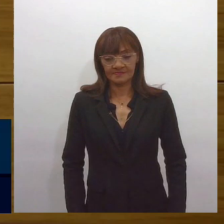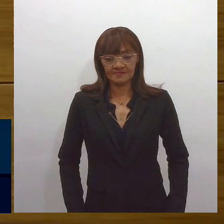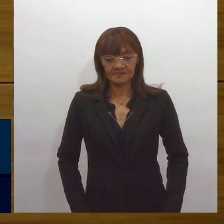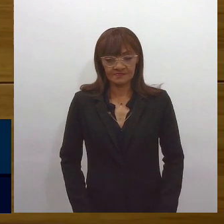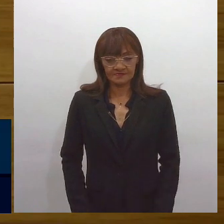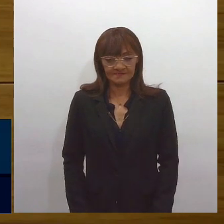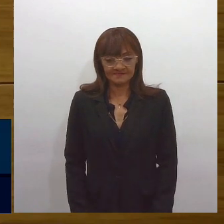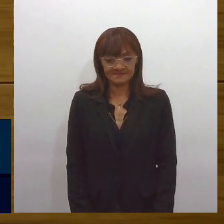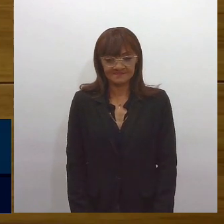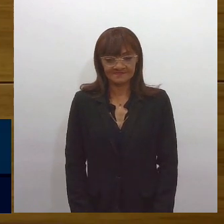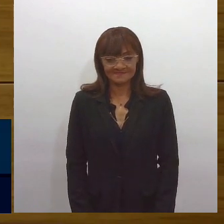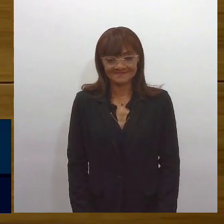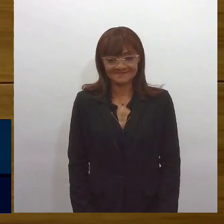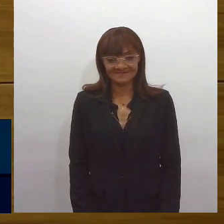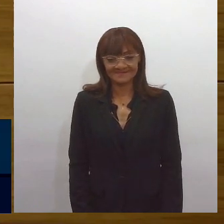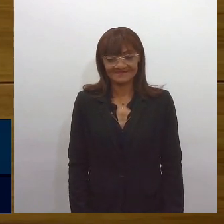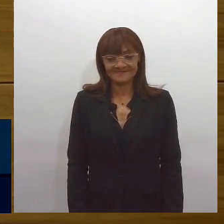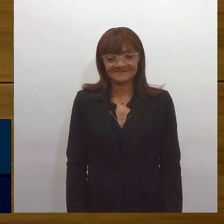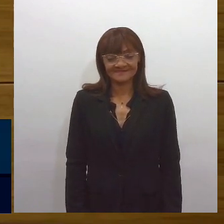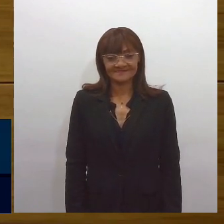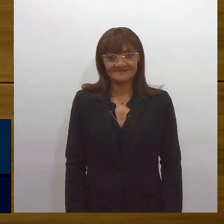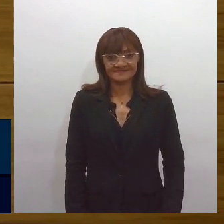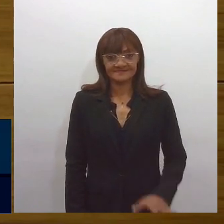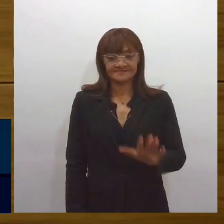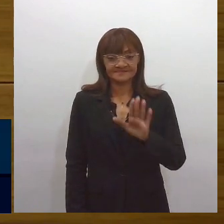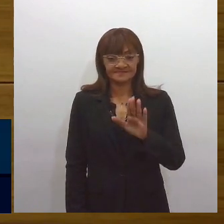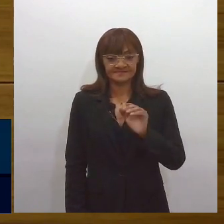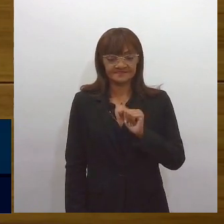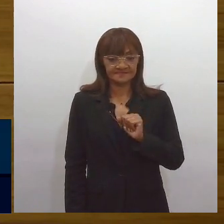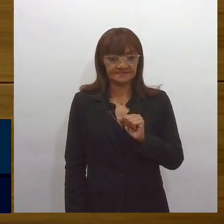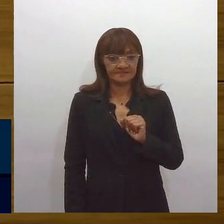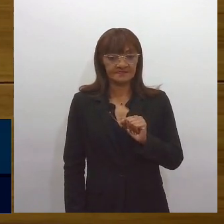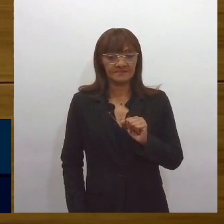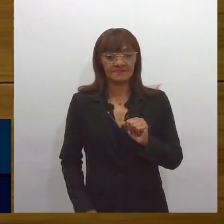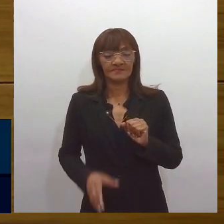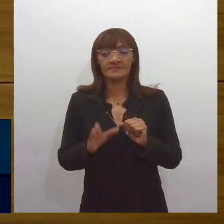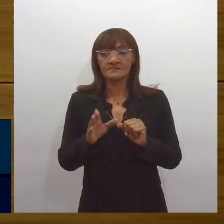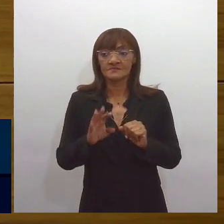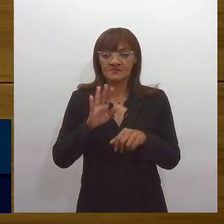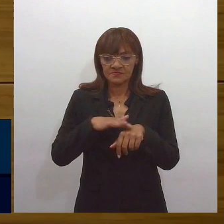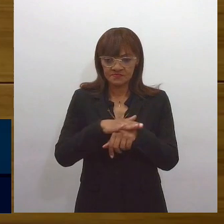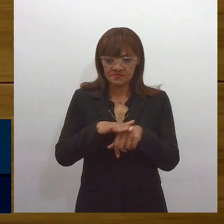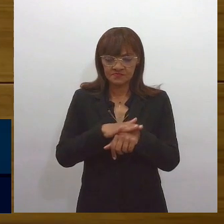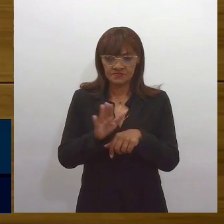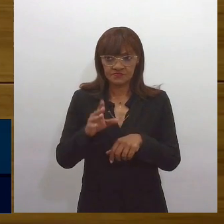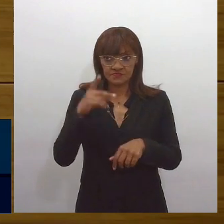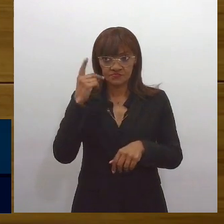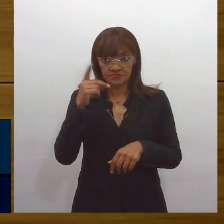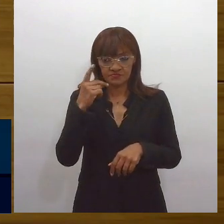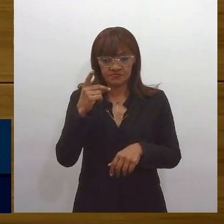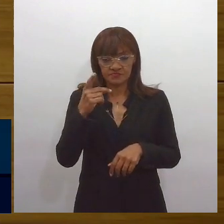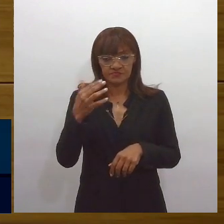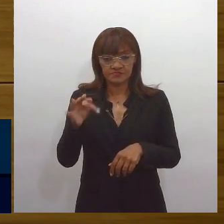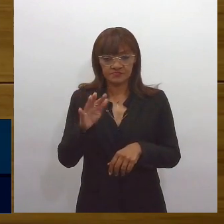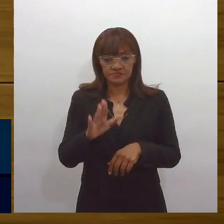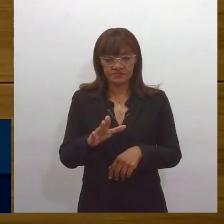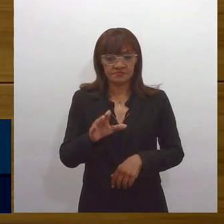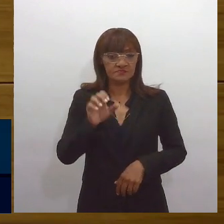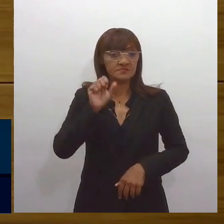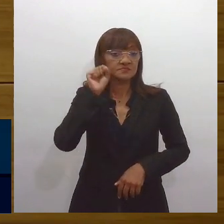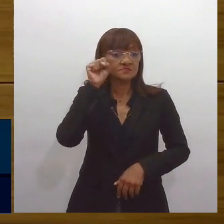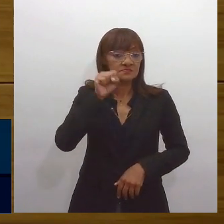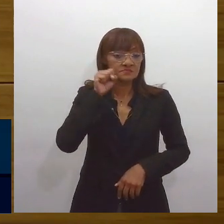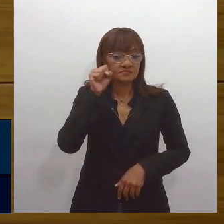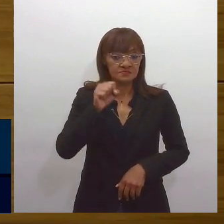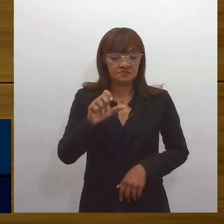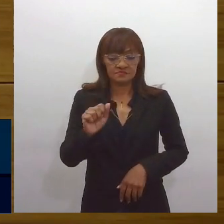sobre a questão da bancada Federal já conversei com o senador Alessandro que ele ele é o coordenador da bancada né